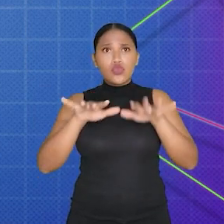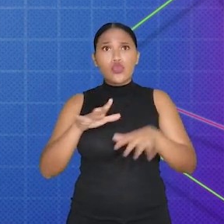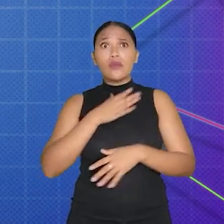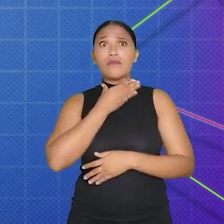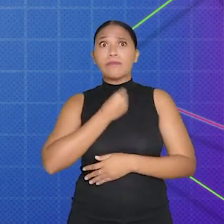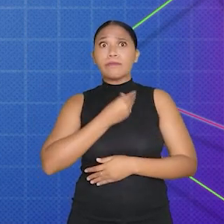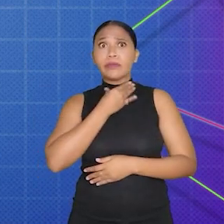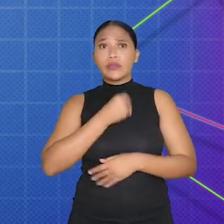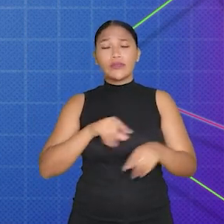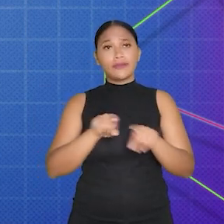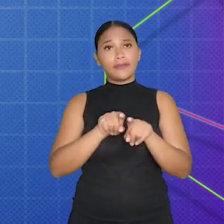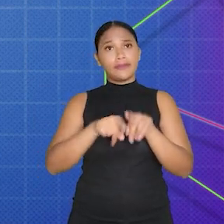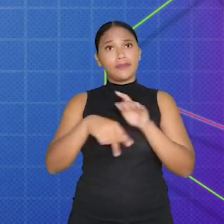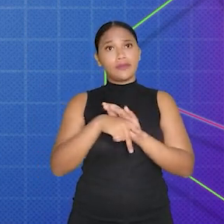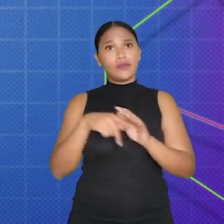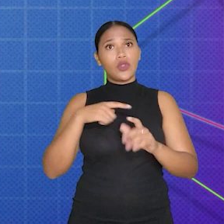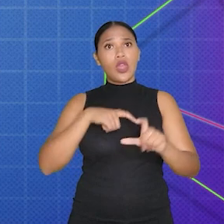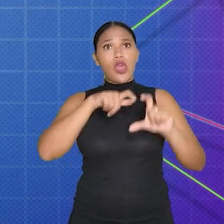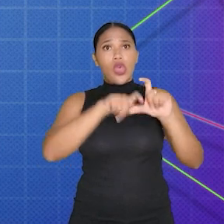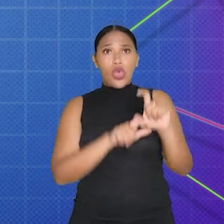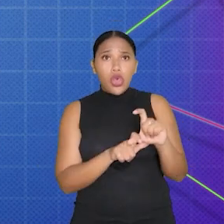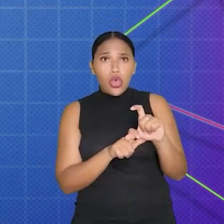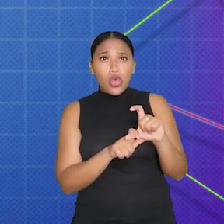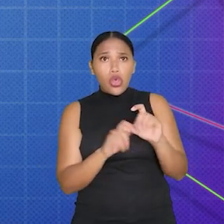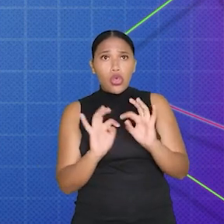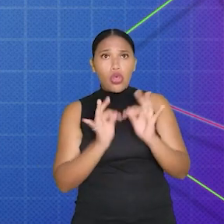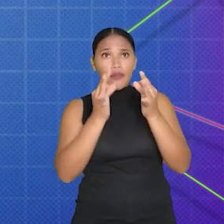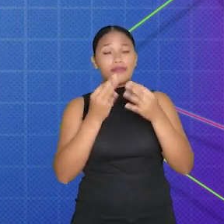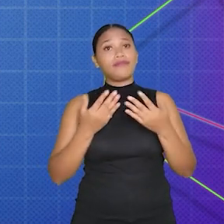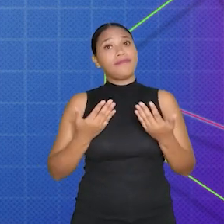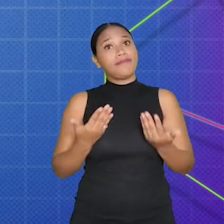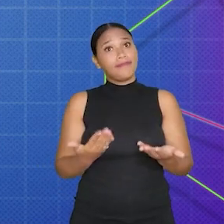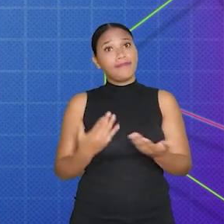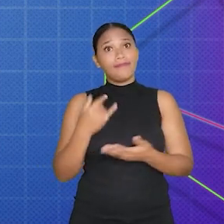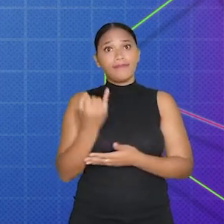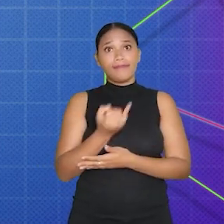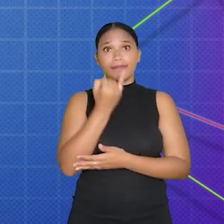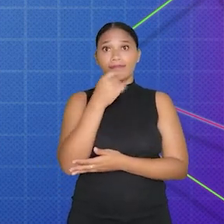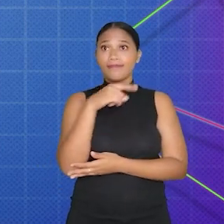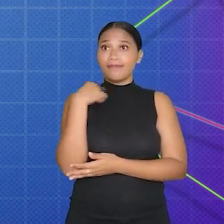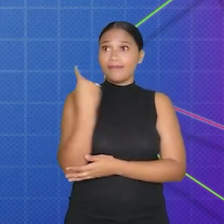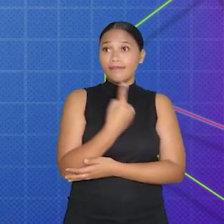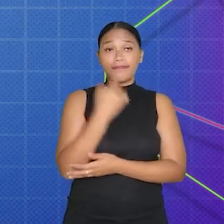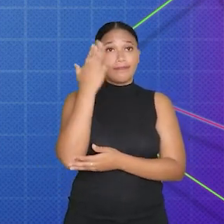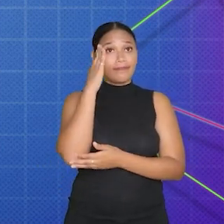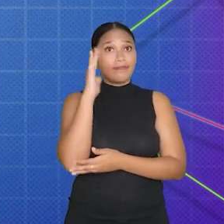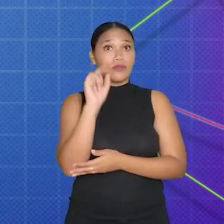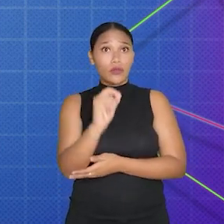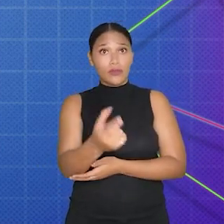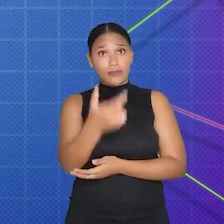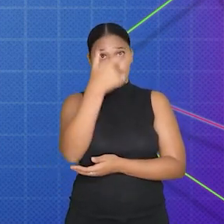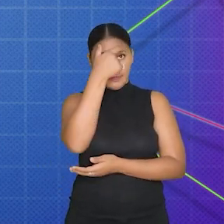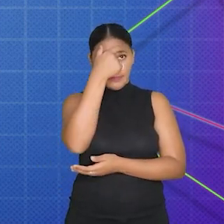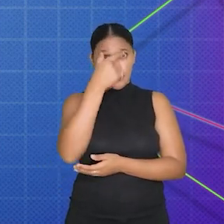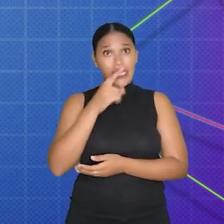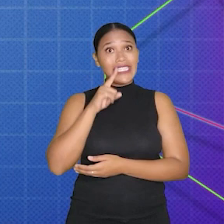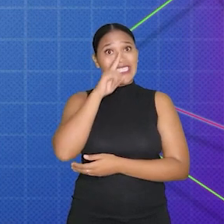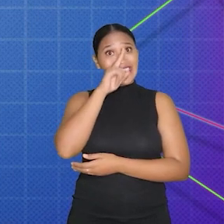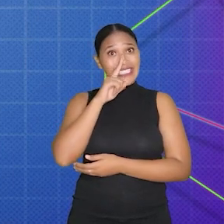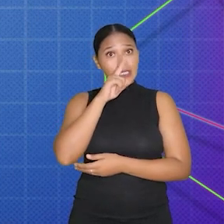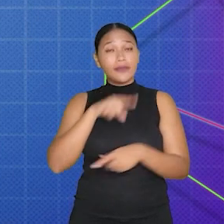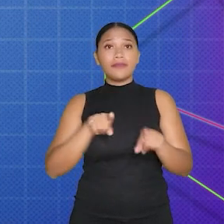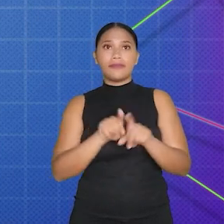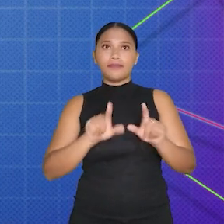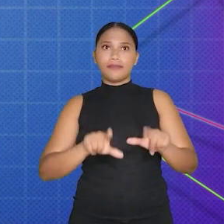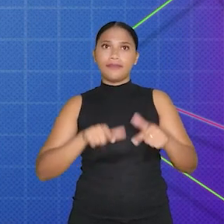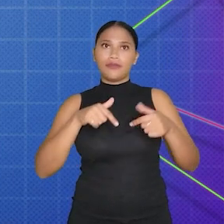a disseminação de informações falsas e a dependência excessiva da tecnologia. Portanto, é importante que os usuários estejam cientes